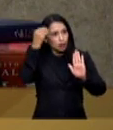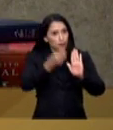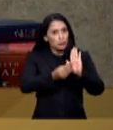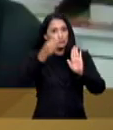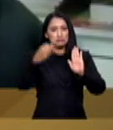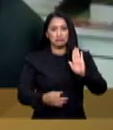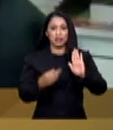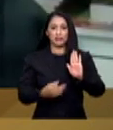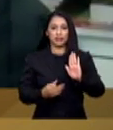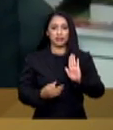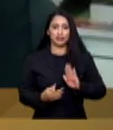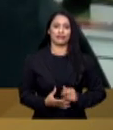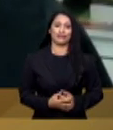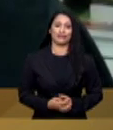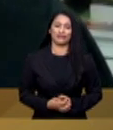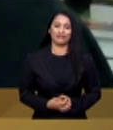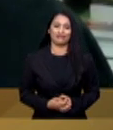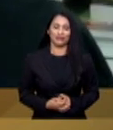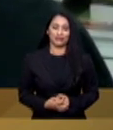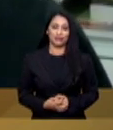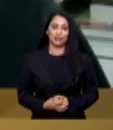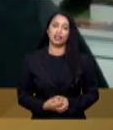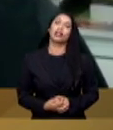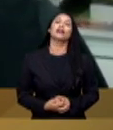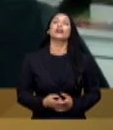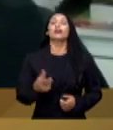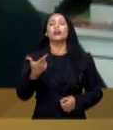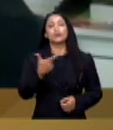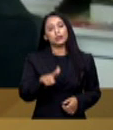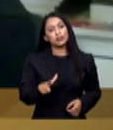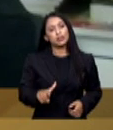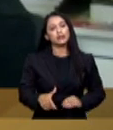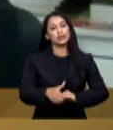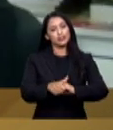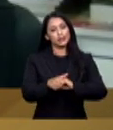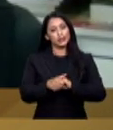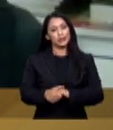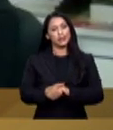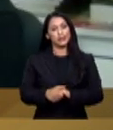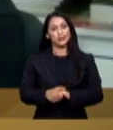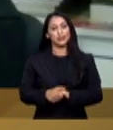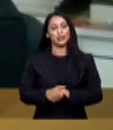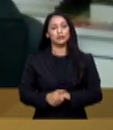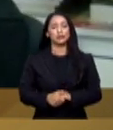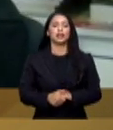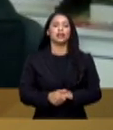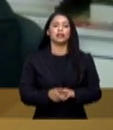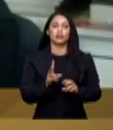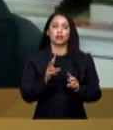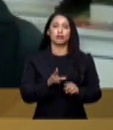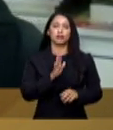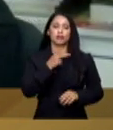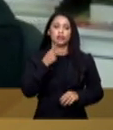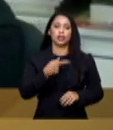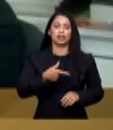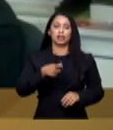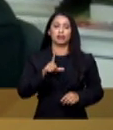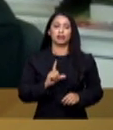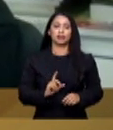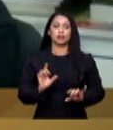Senhor presidente, mais uma vez, renovo os cumprimentos, que já fizeram mais cedo, mas em especial